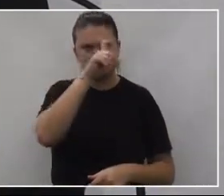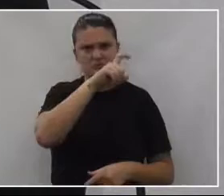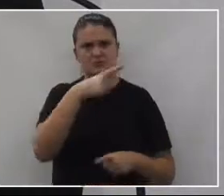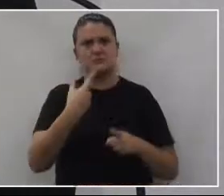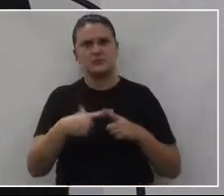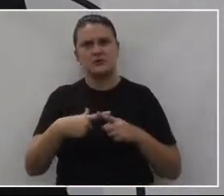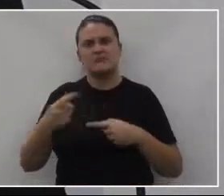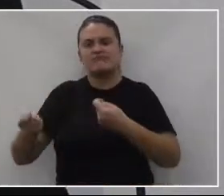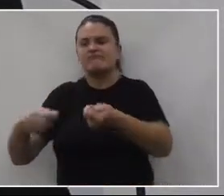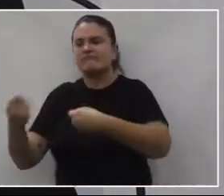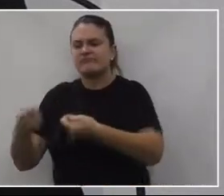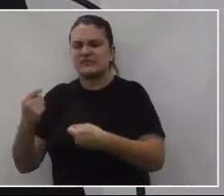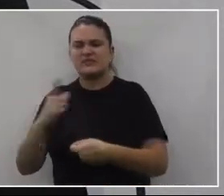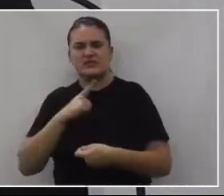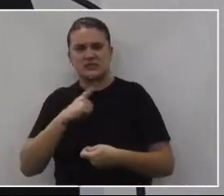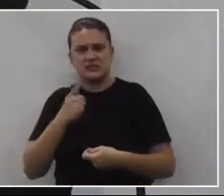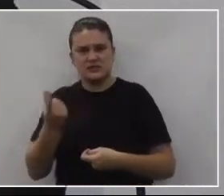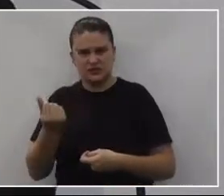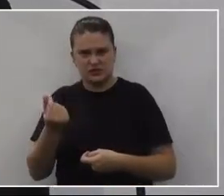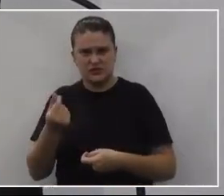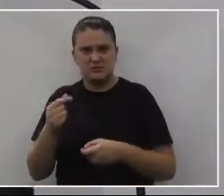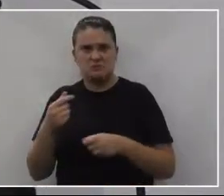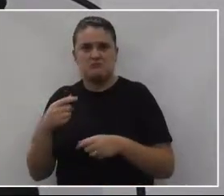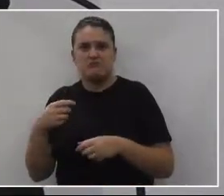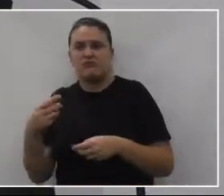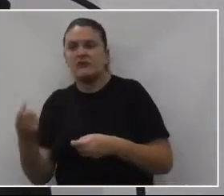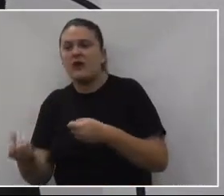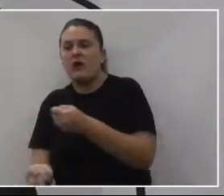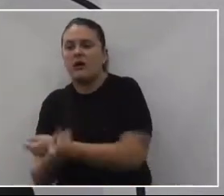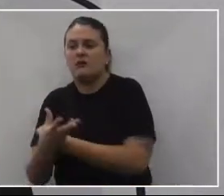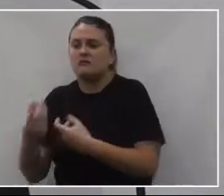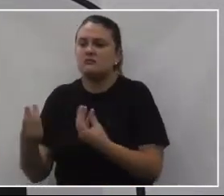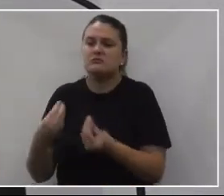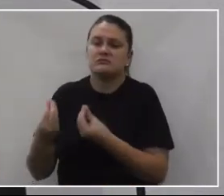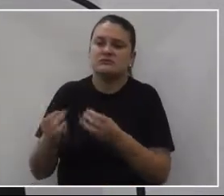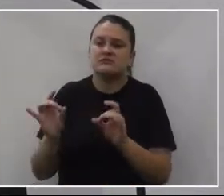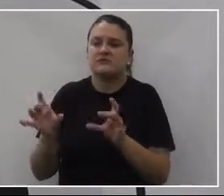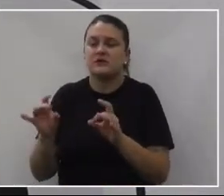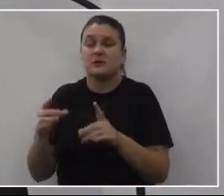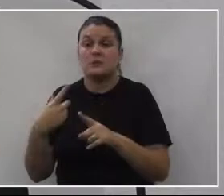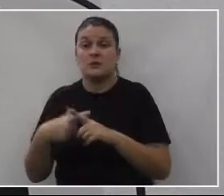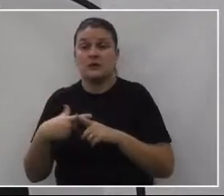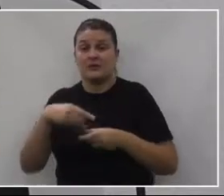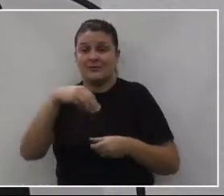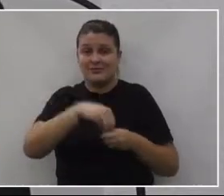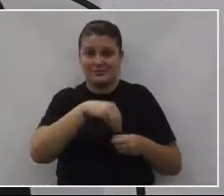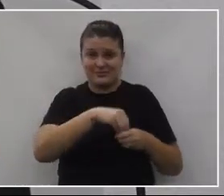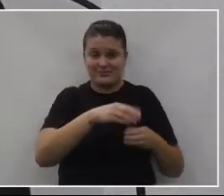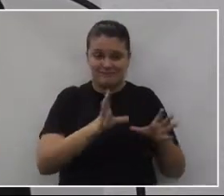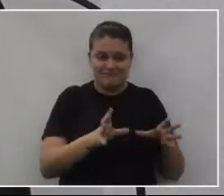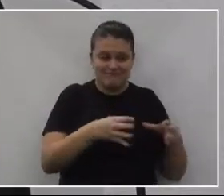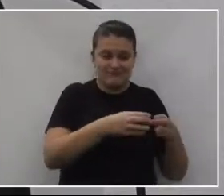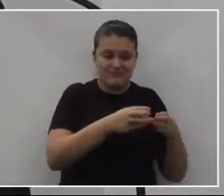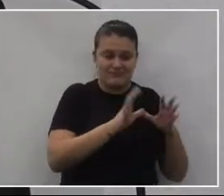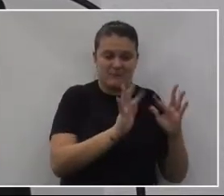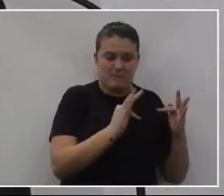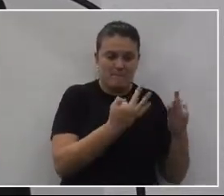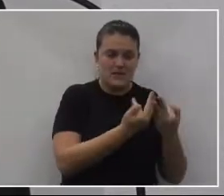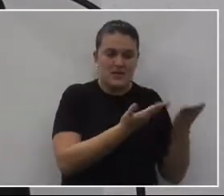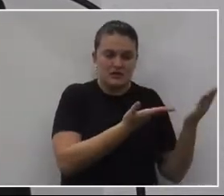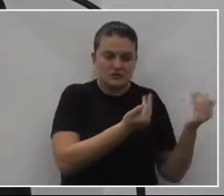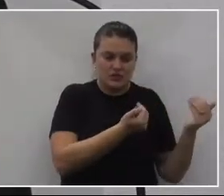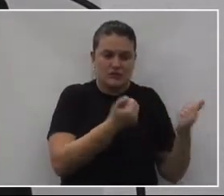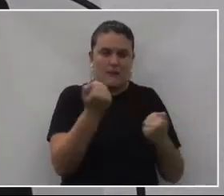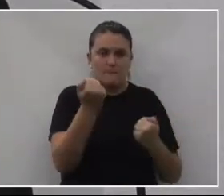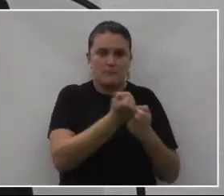O traficante tem dinheiro. Nós temos uma política pública ali na Vara da Infância e Juventude, com a Promotoria de Justiça, com o apoio